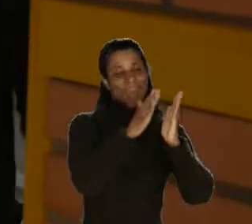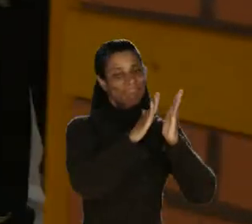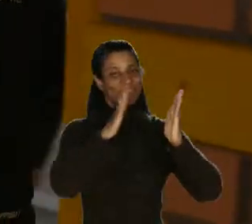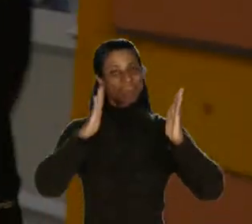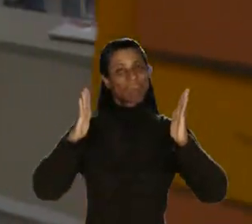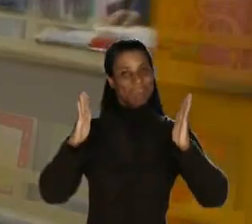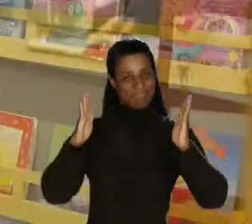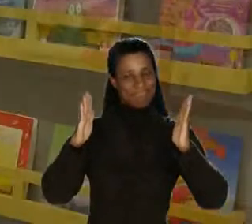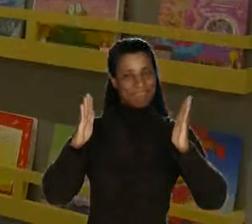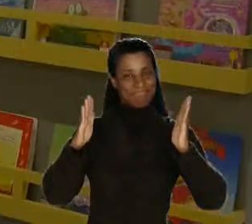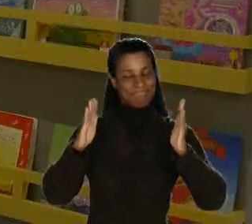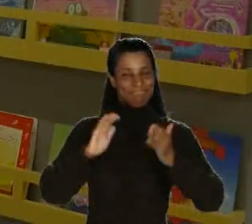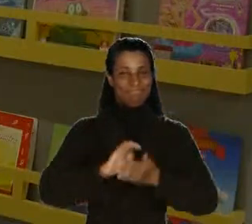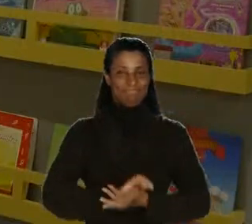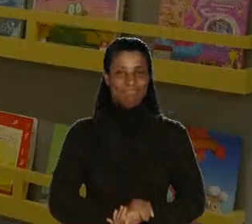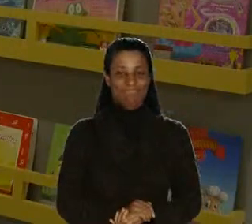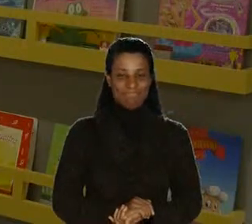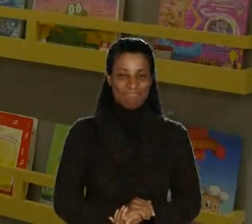na biblioteca.